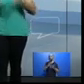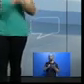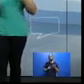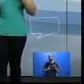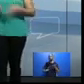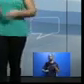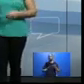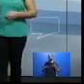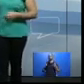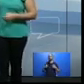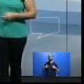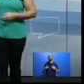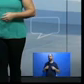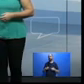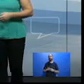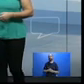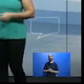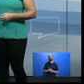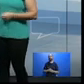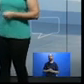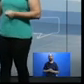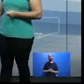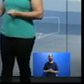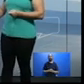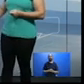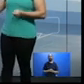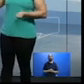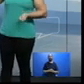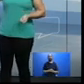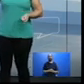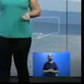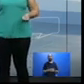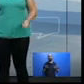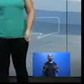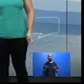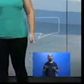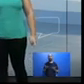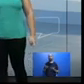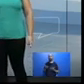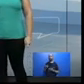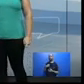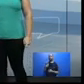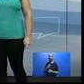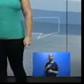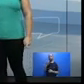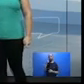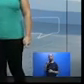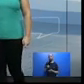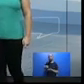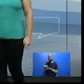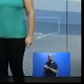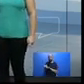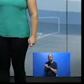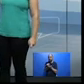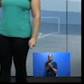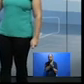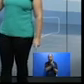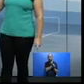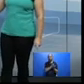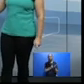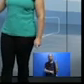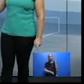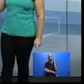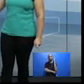mais precisa. E o que nós vimos hoje? Nós vimos a exploração do pau-brasil, a divisão